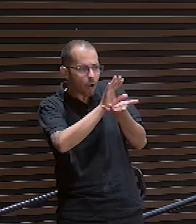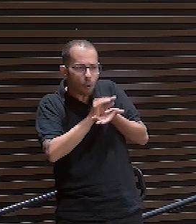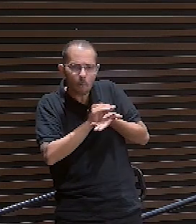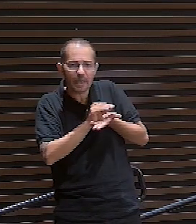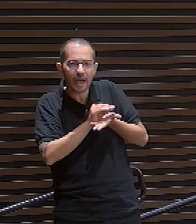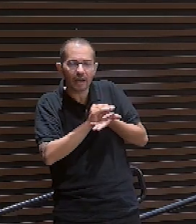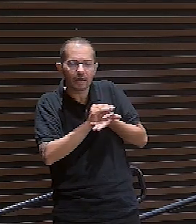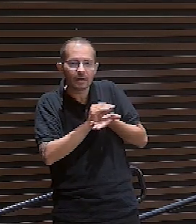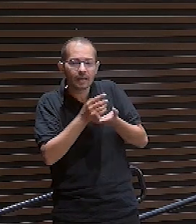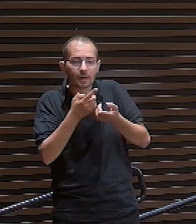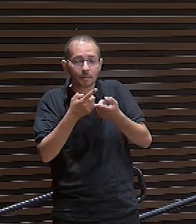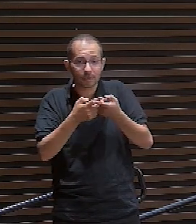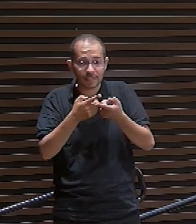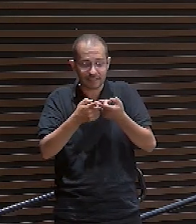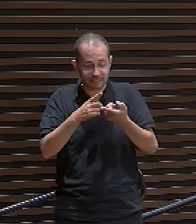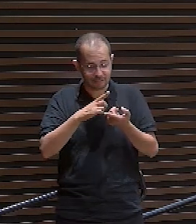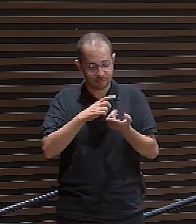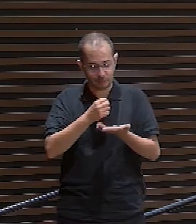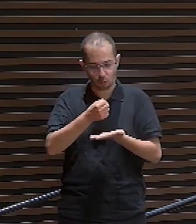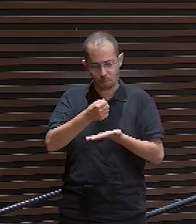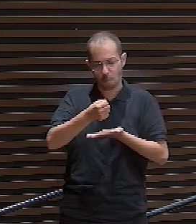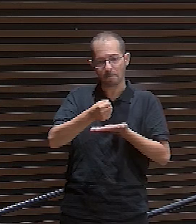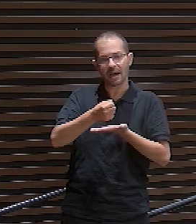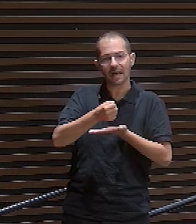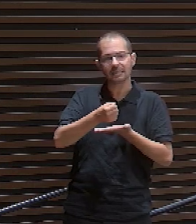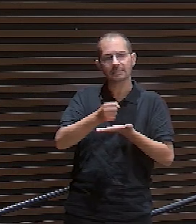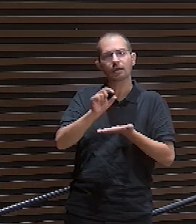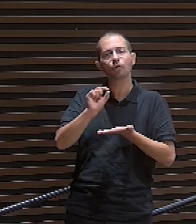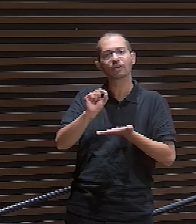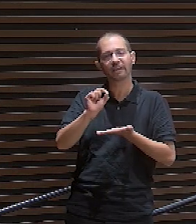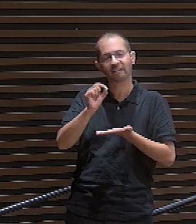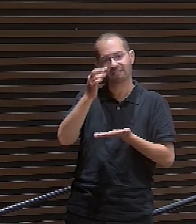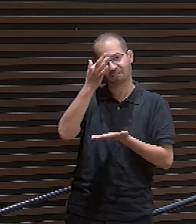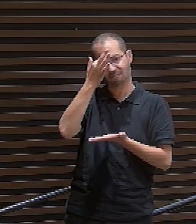ele estava fundamentado em sua fé.